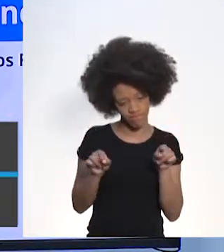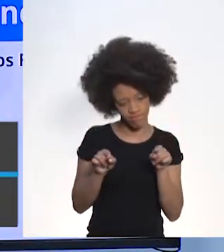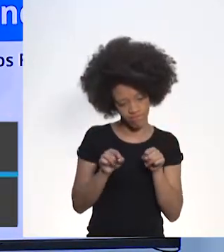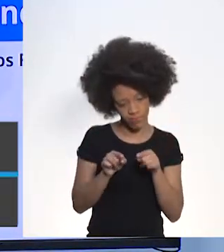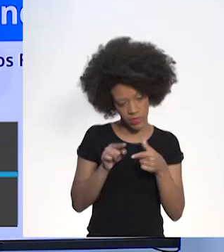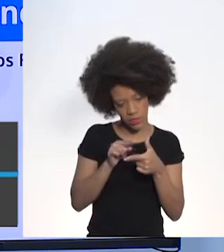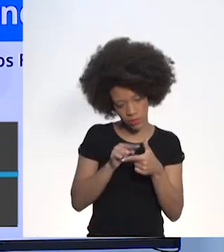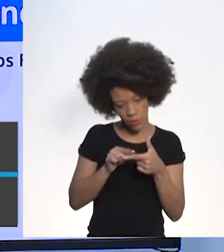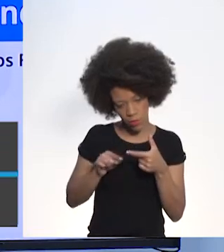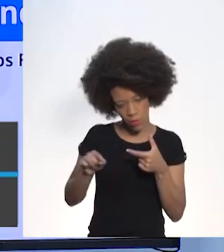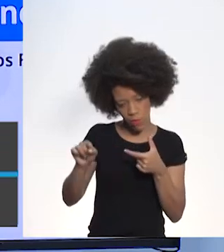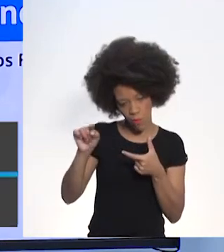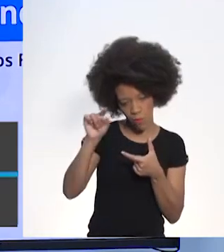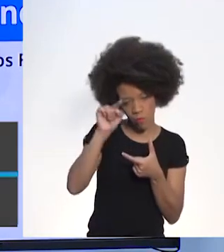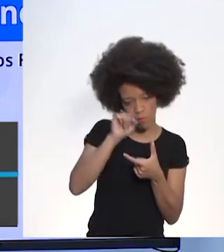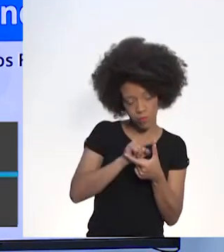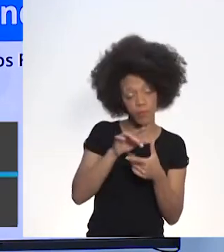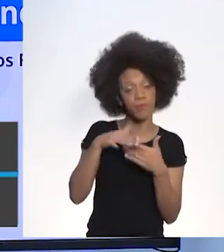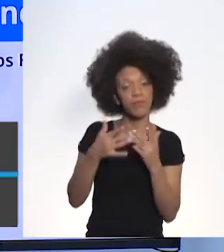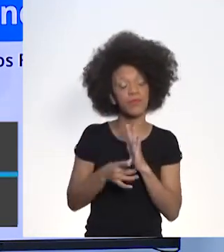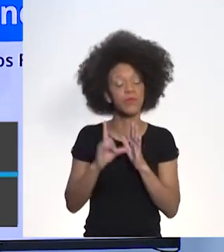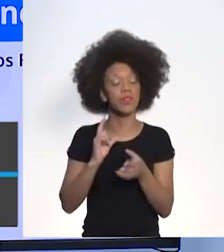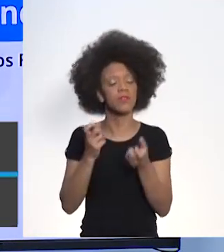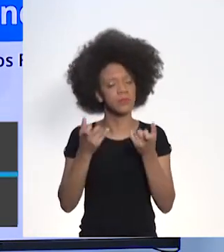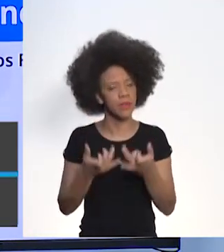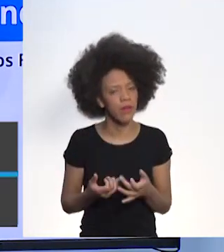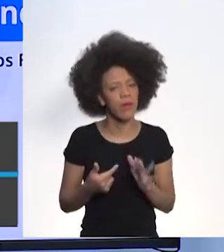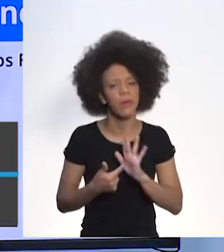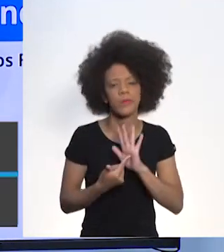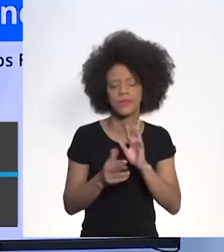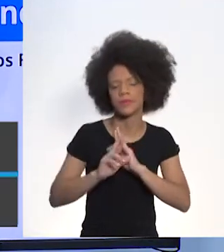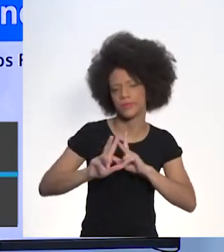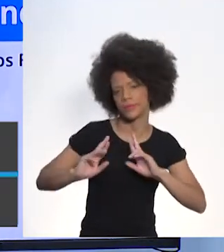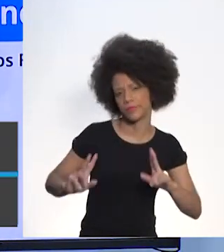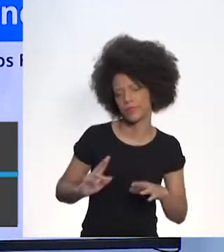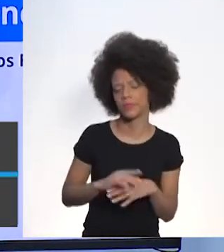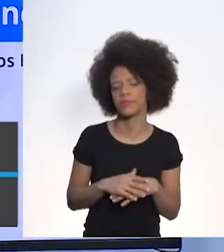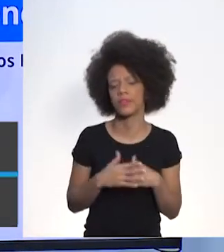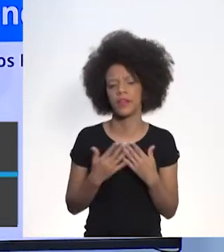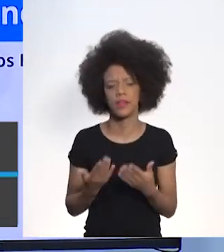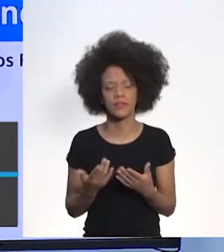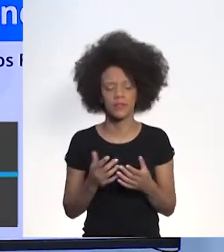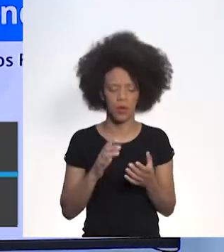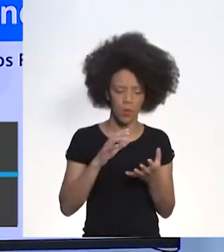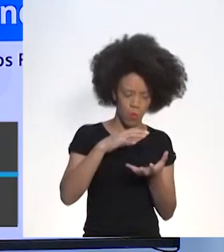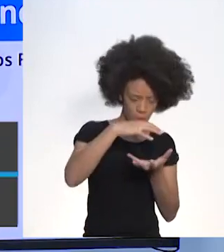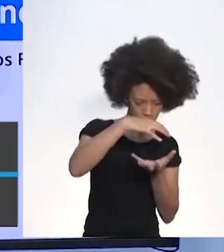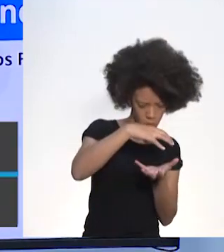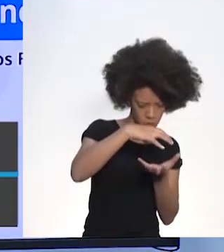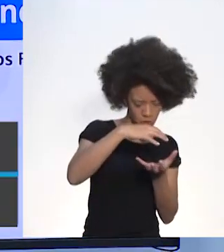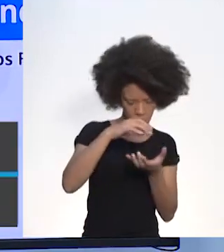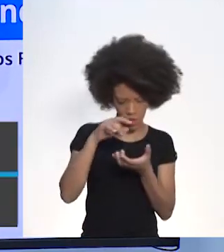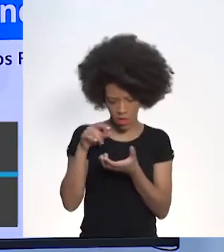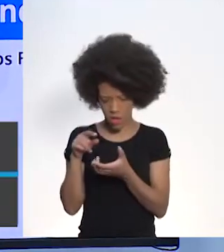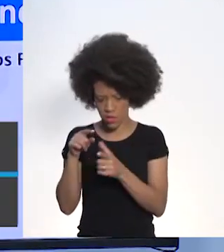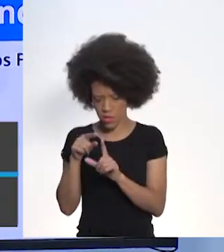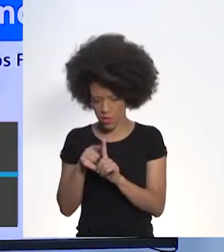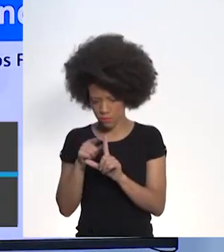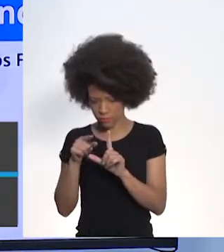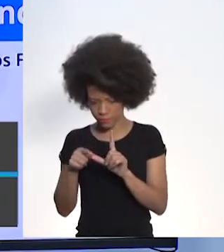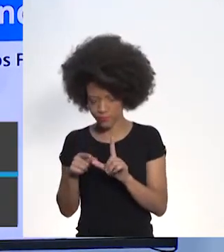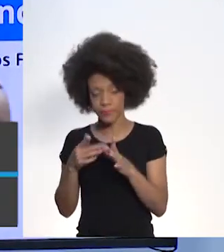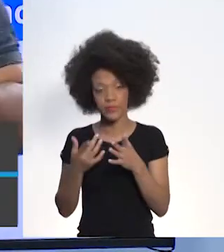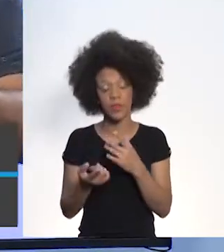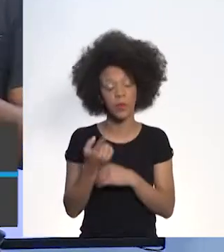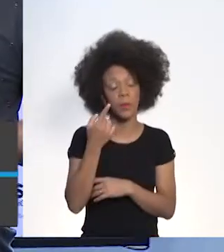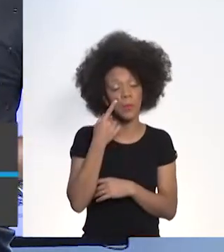circunferências, né? Antes da gente começar a tratar desse assunto, apontar as diferenças entre o círculo e a circunferência, vamos